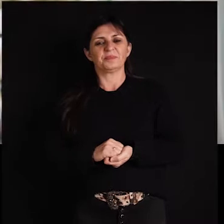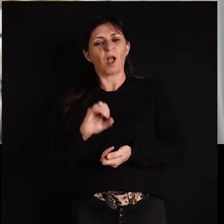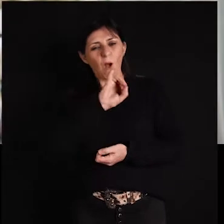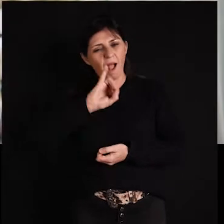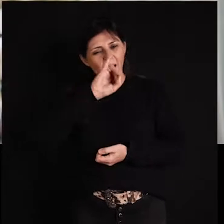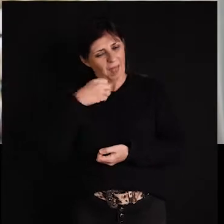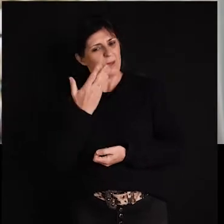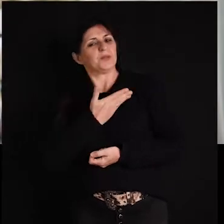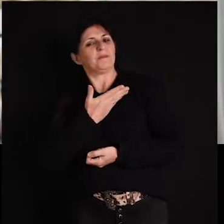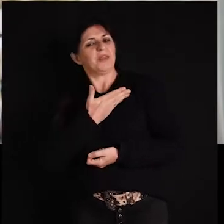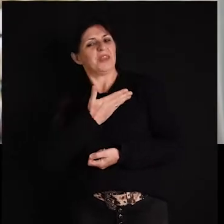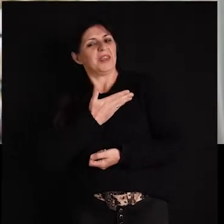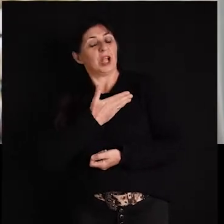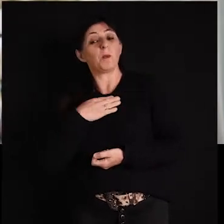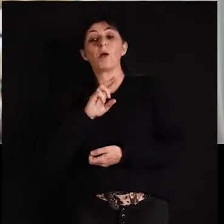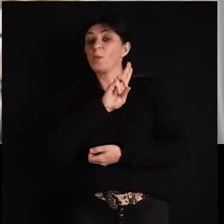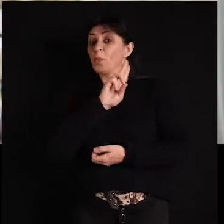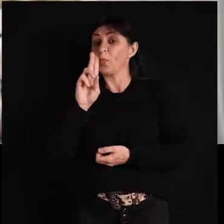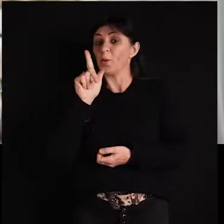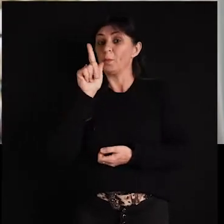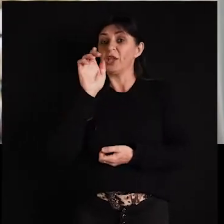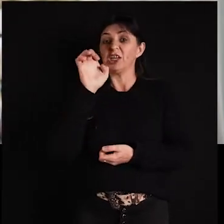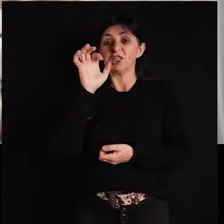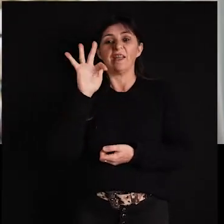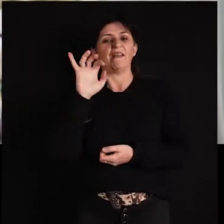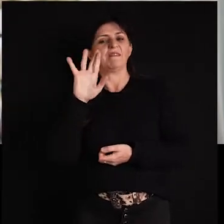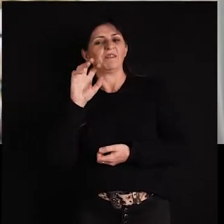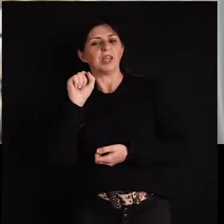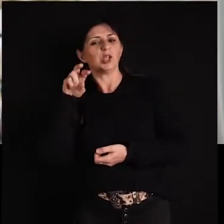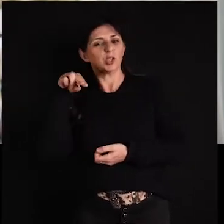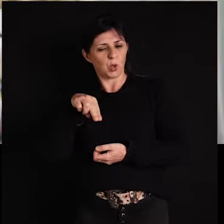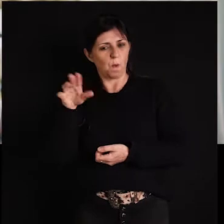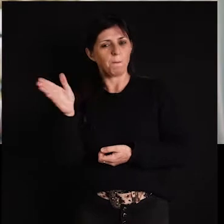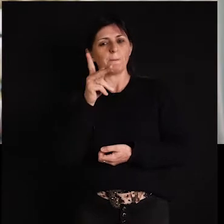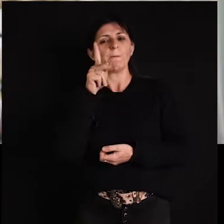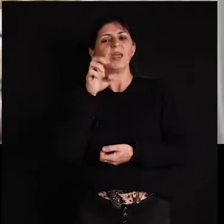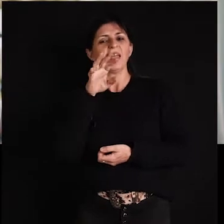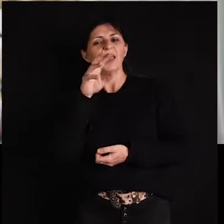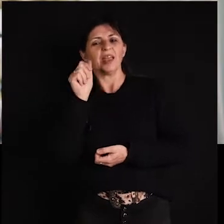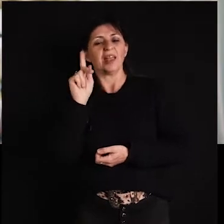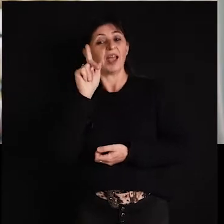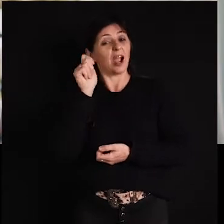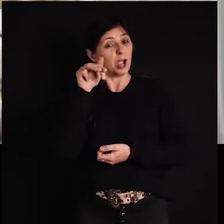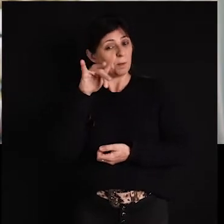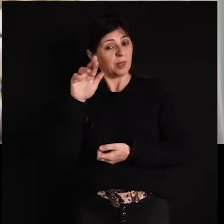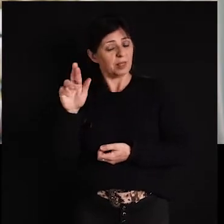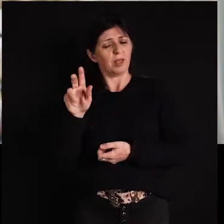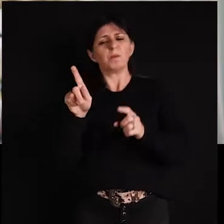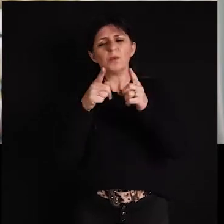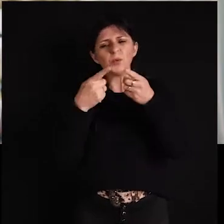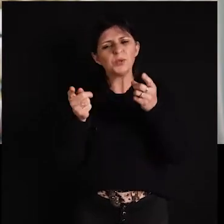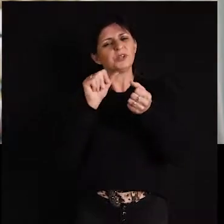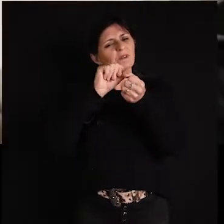Olá, meus amigos. Eu me chamo Jefferson Pereira Gamin. Sou músico, compositor e cantor